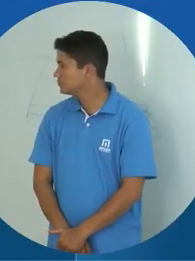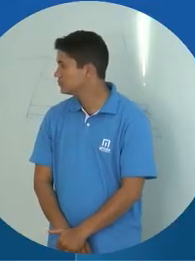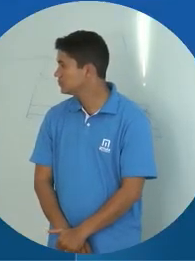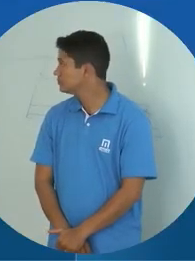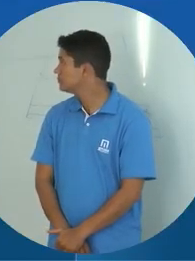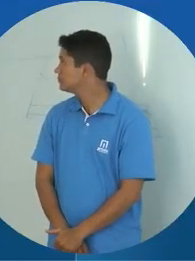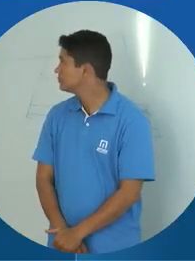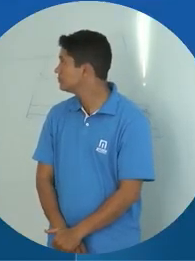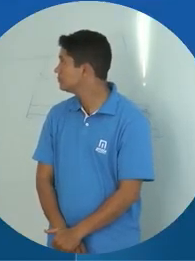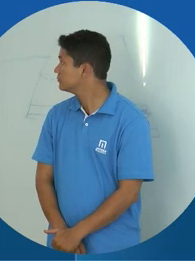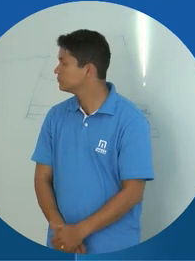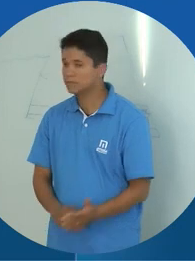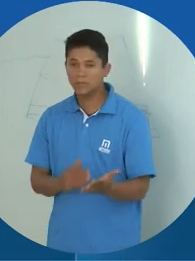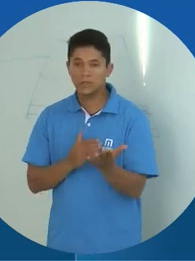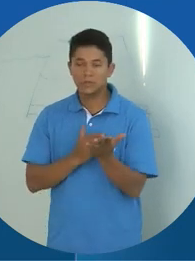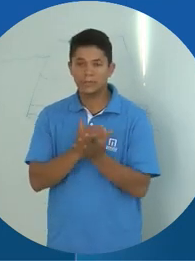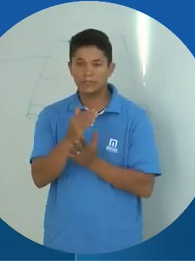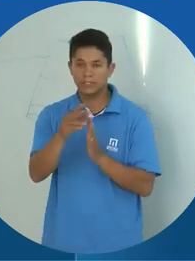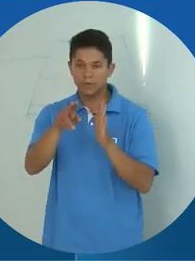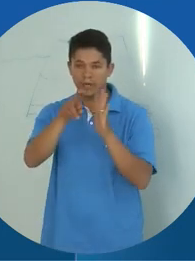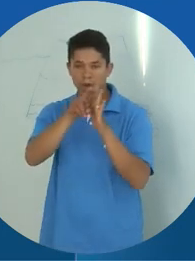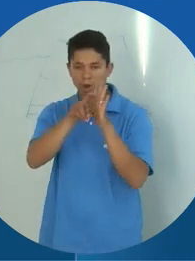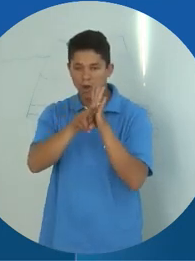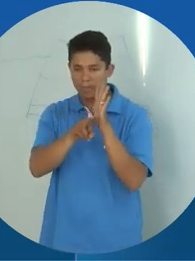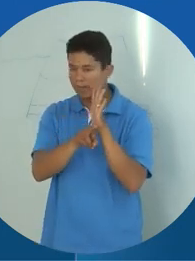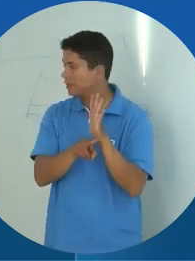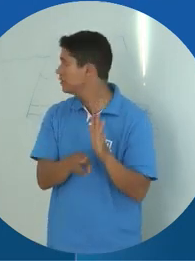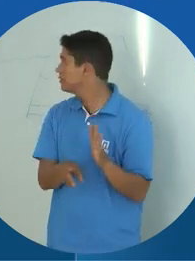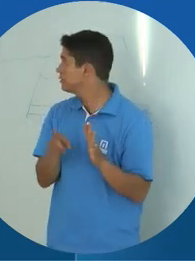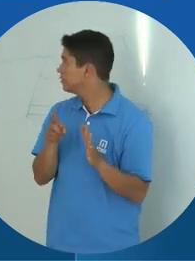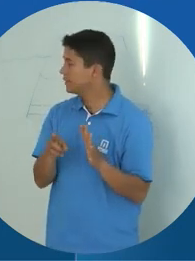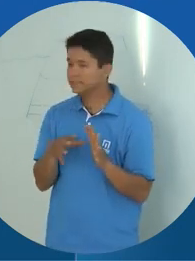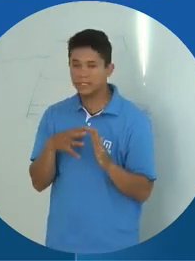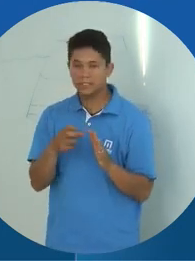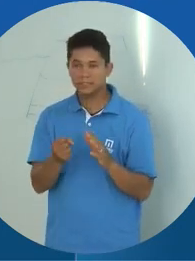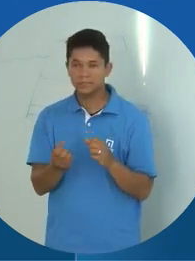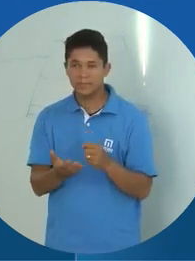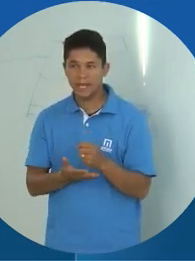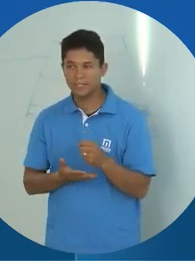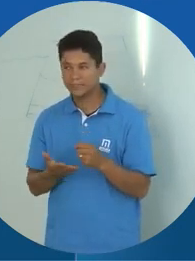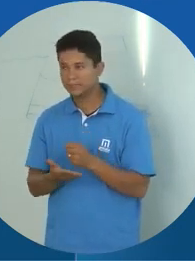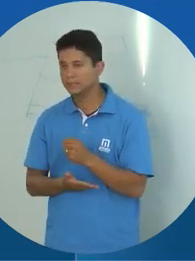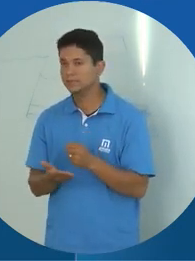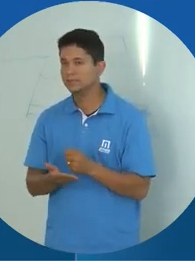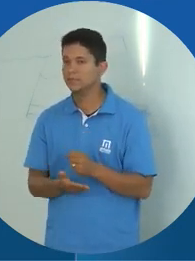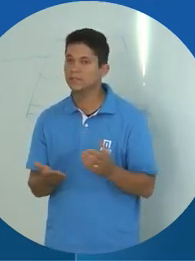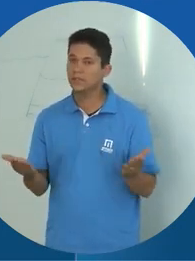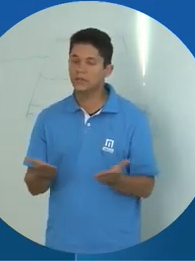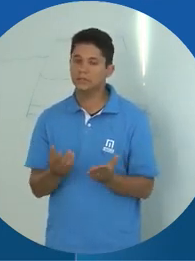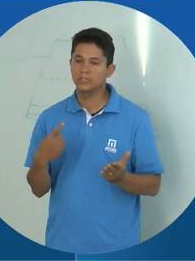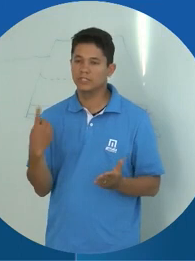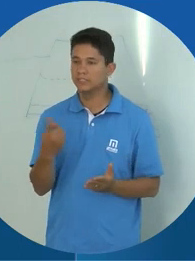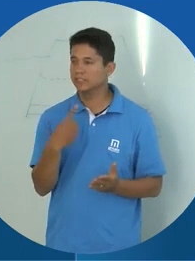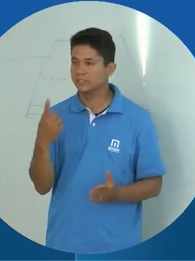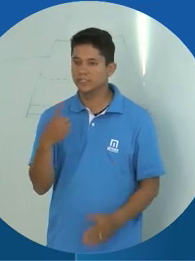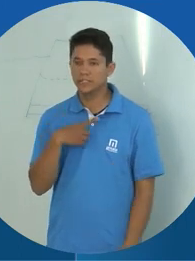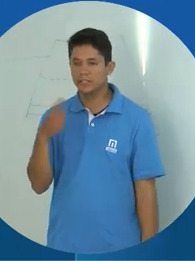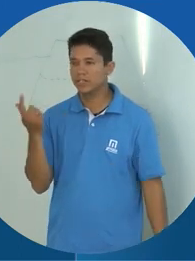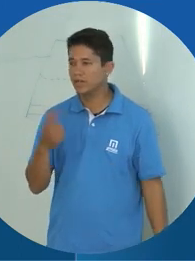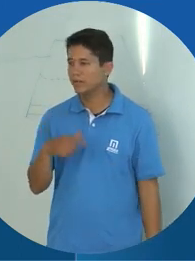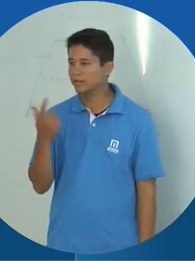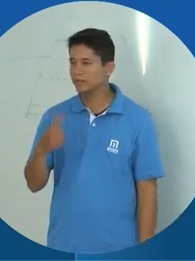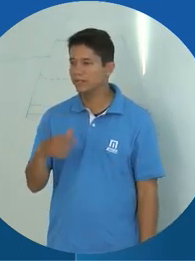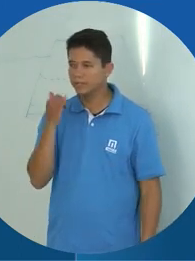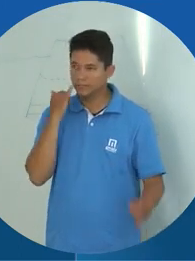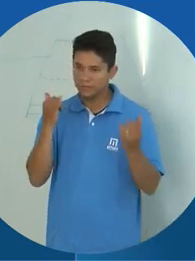com a nossa norma de fundações aí, mas é para pegar mais as bases, que hoje assim, a gente ainda não tem essas informações nas